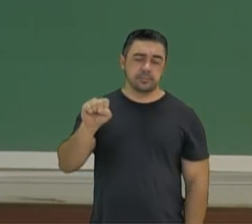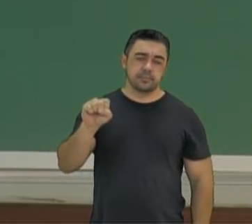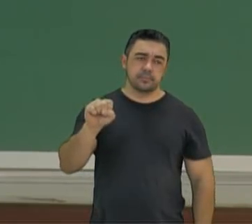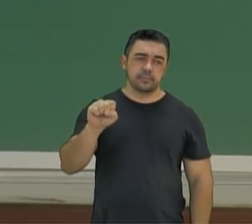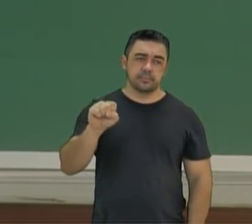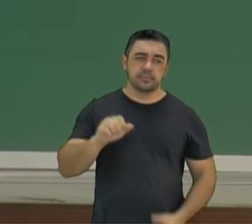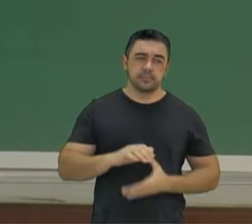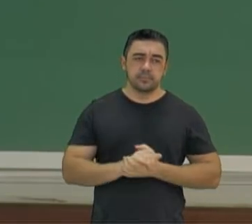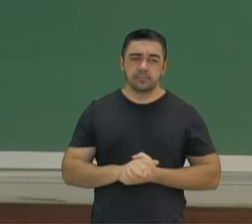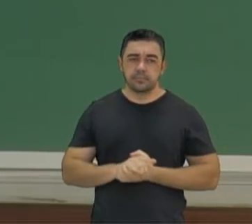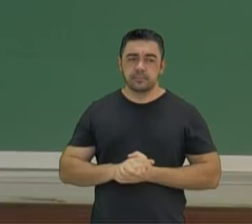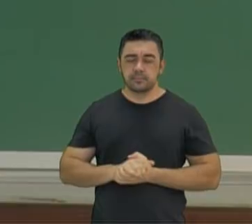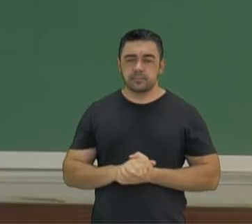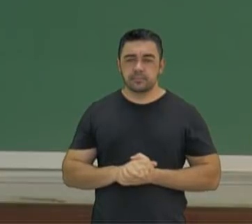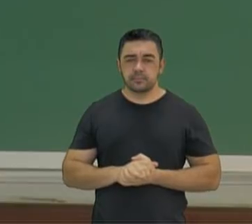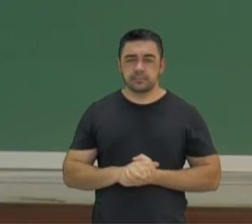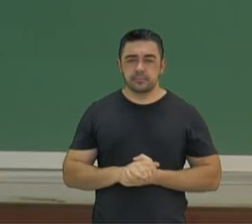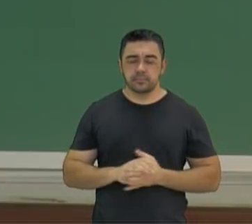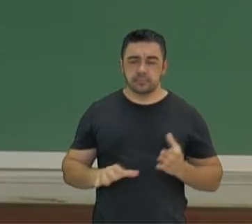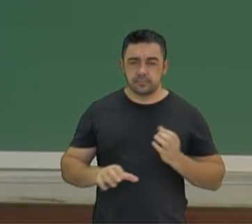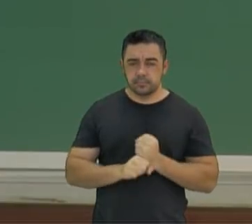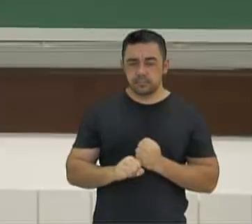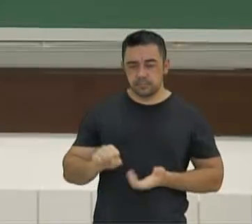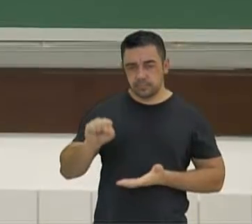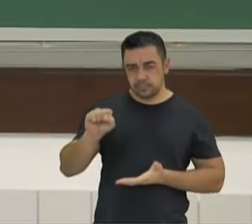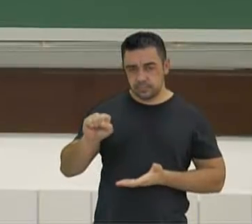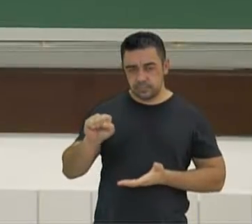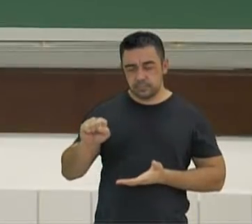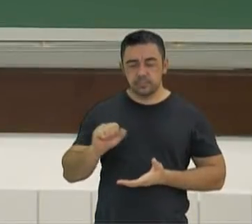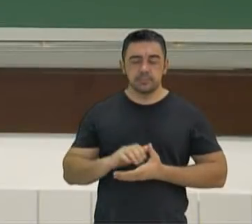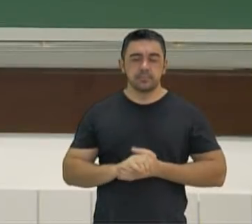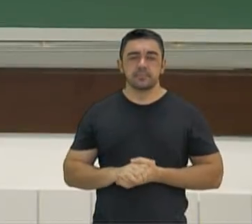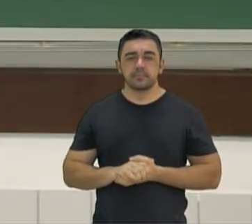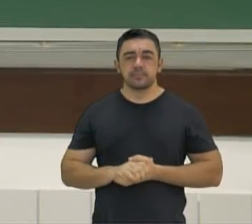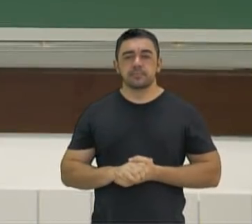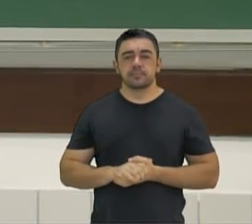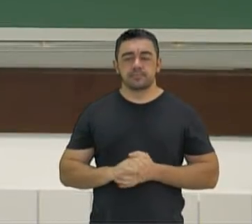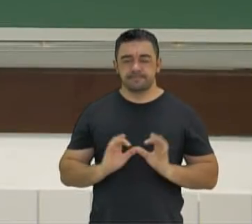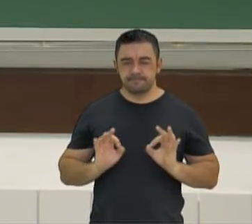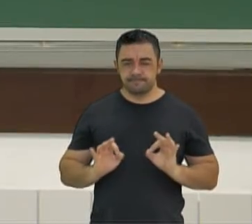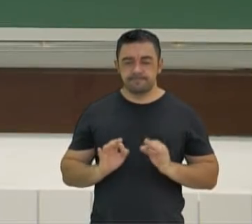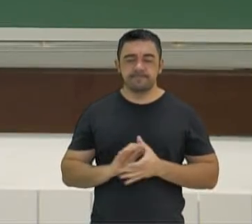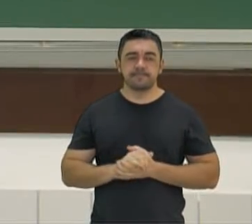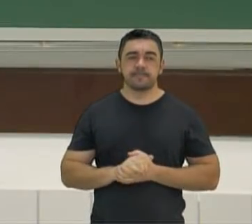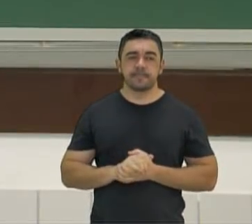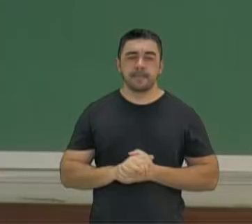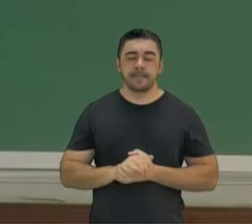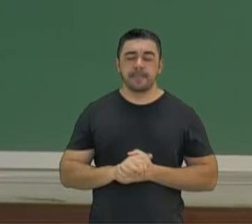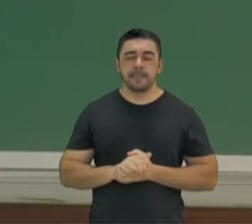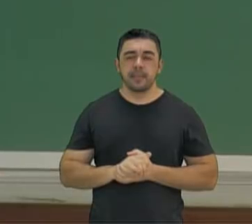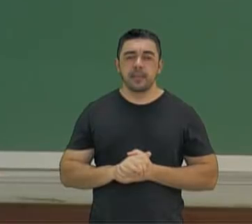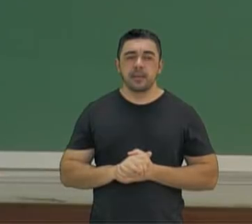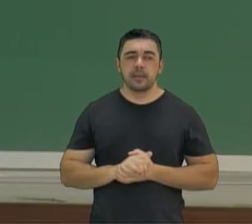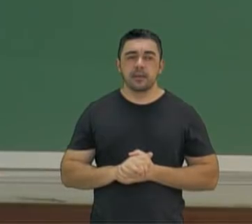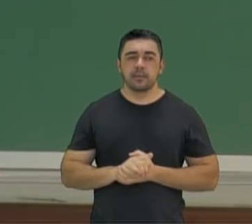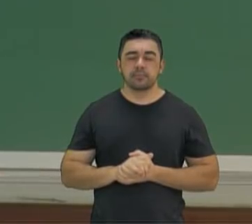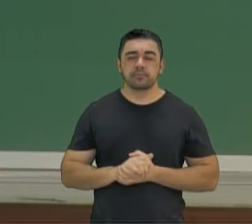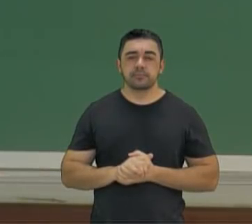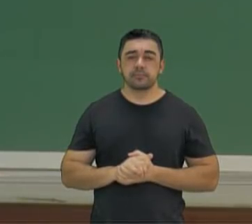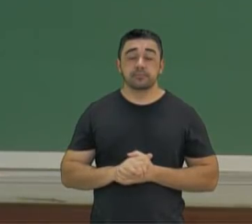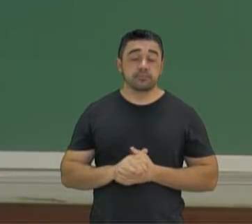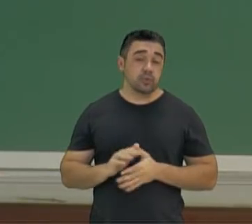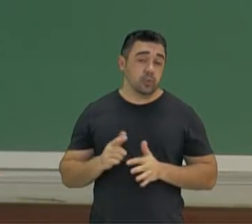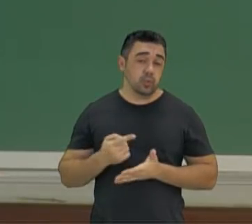8. Então, eu vou ter um total de 8 arestas. Tudo bem? Muito bem. E,